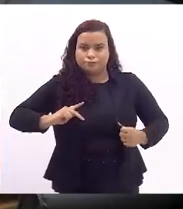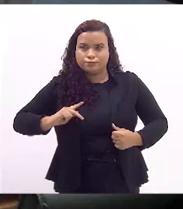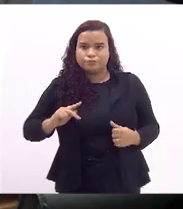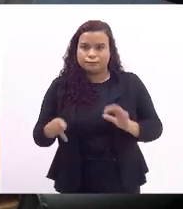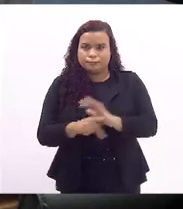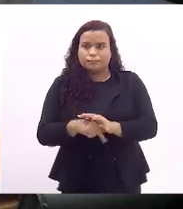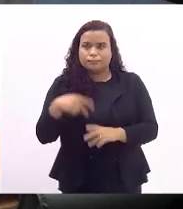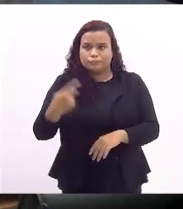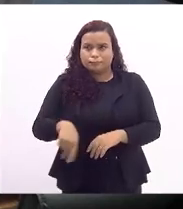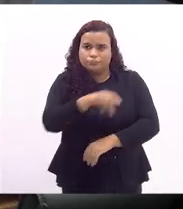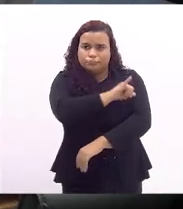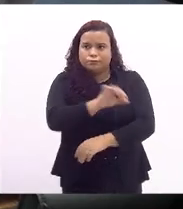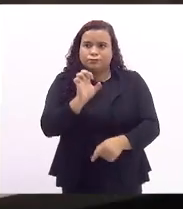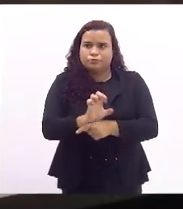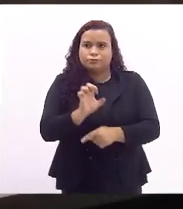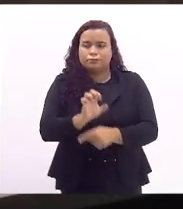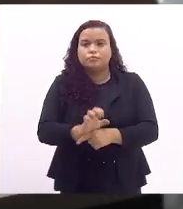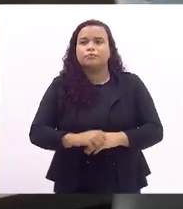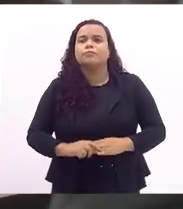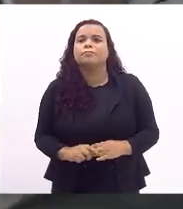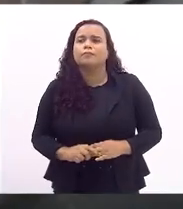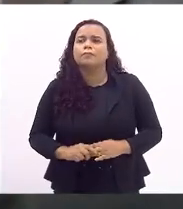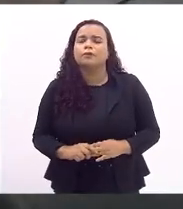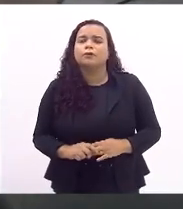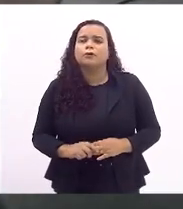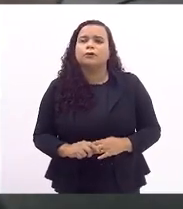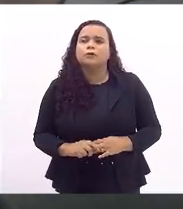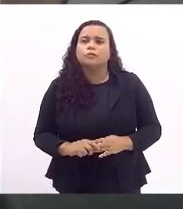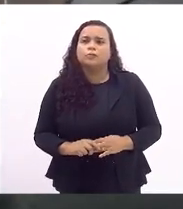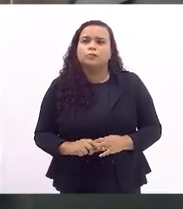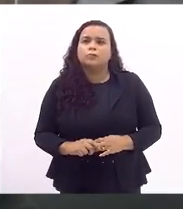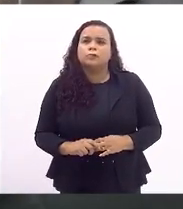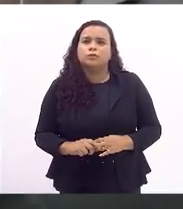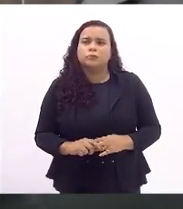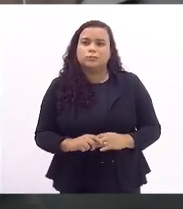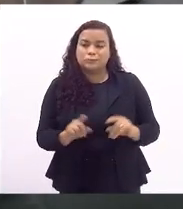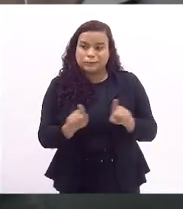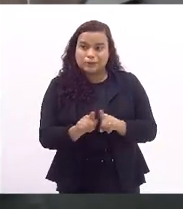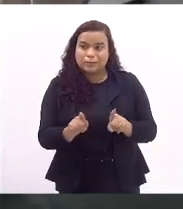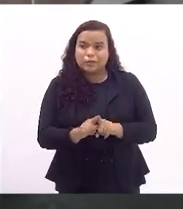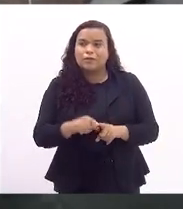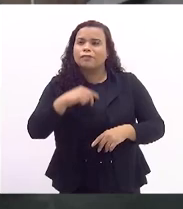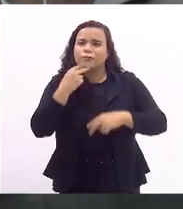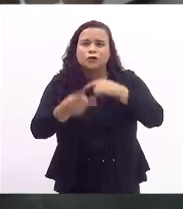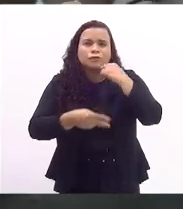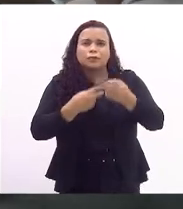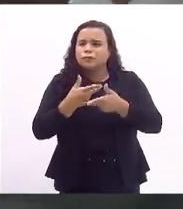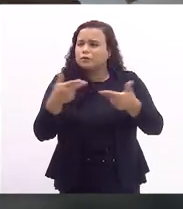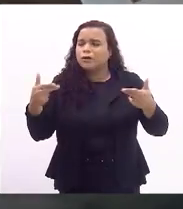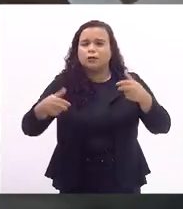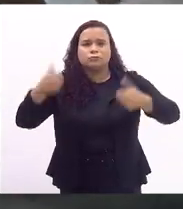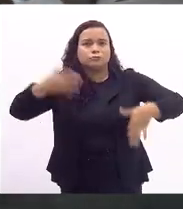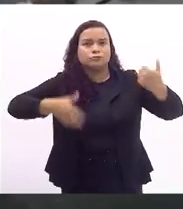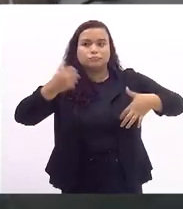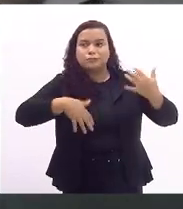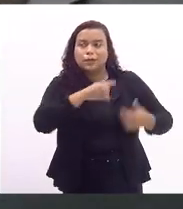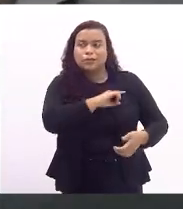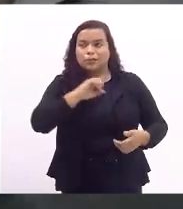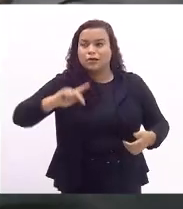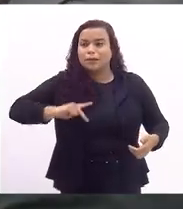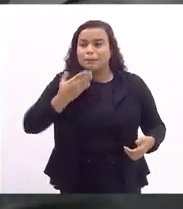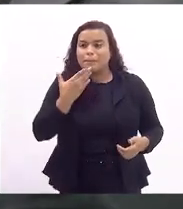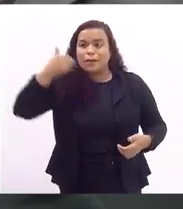Pública do Estado do Rio de Janeiro que faço minha as muitas vozes aqui já ditas a melhor